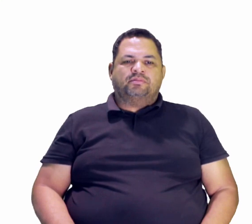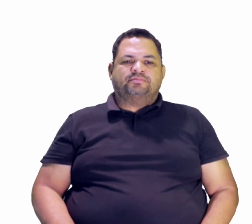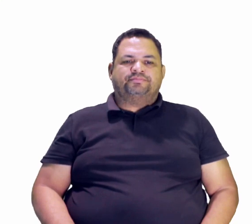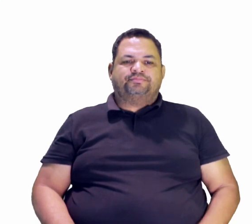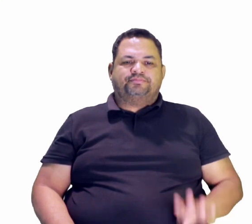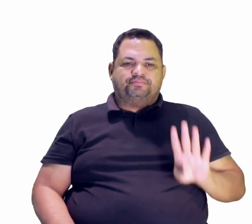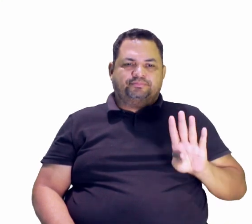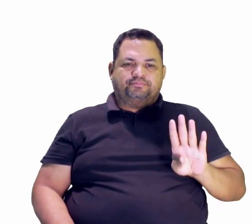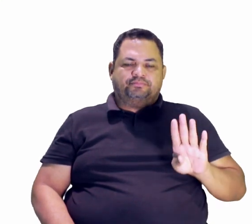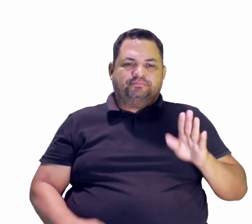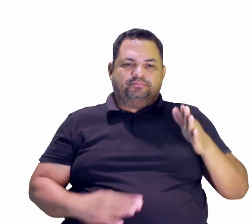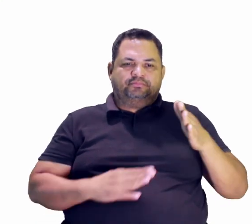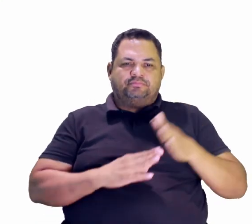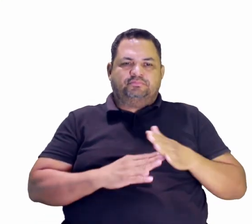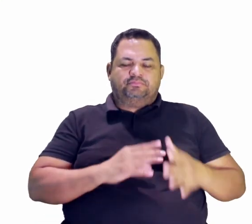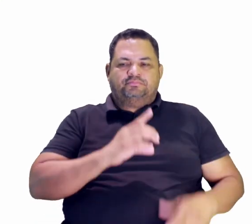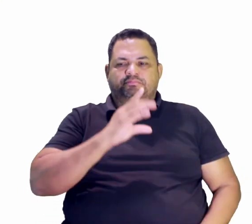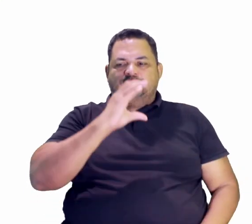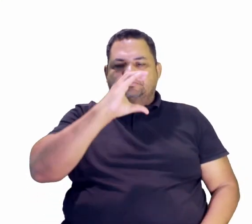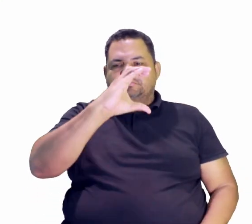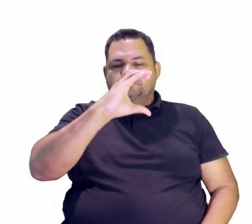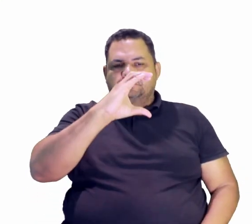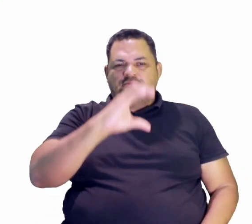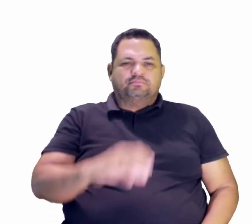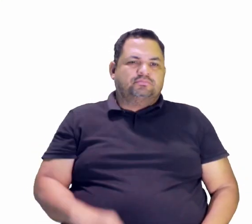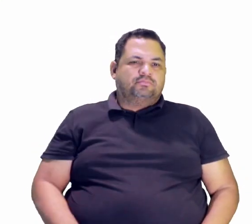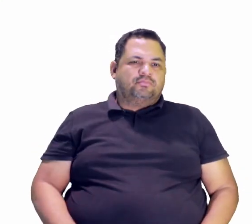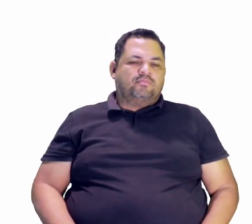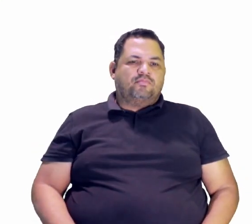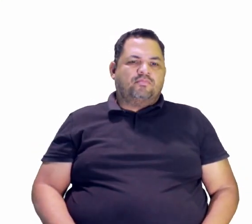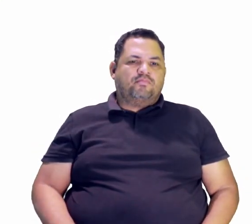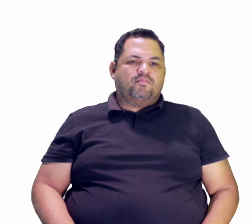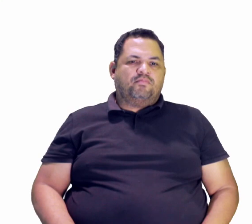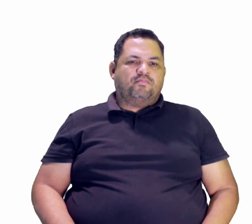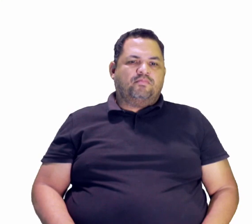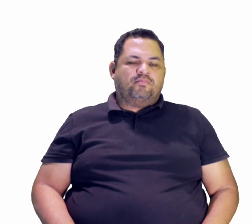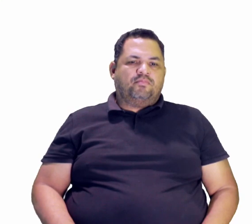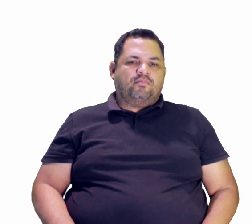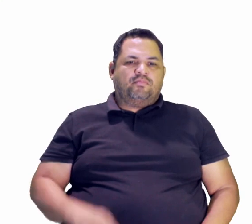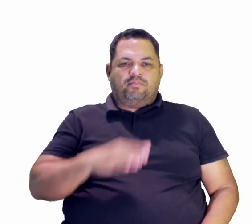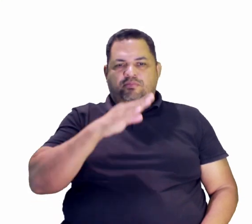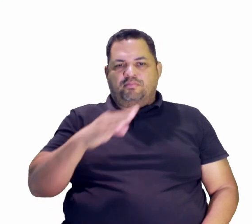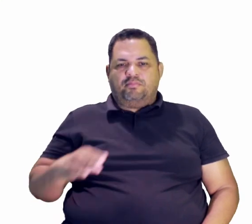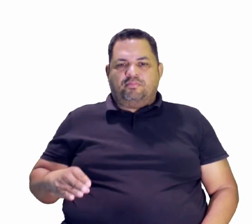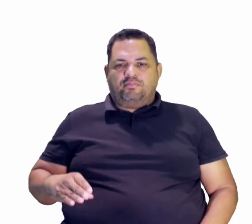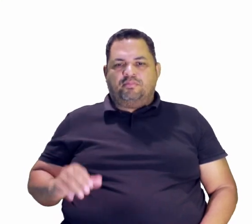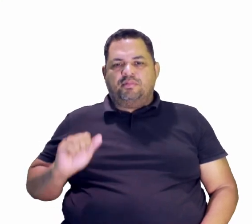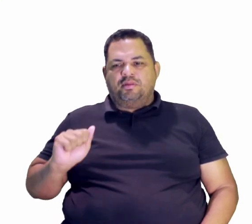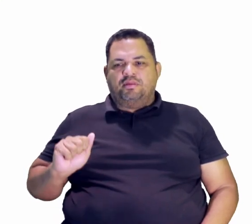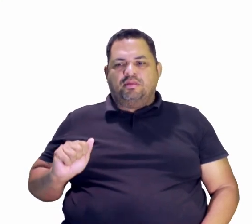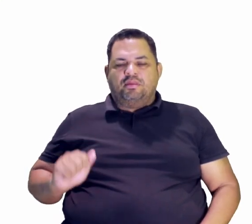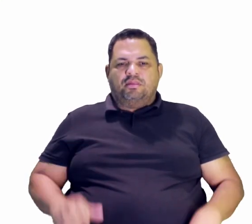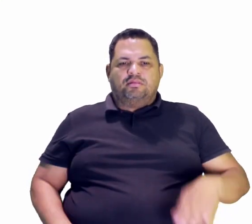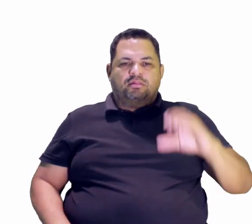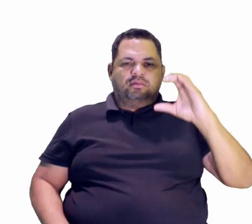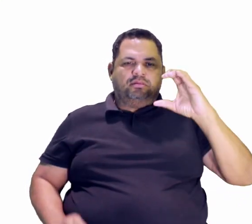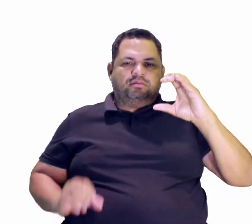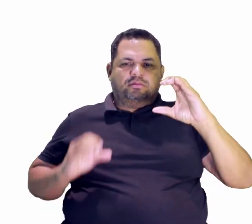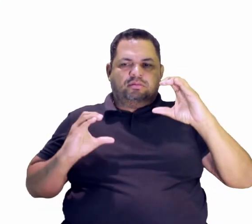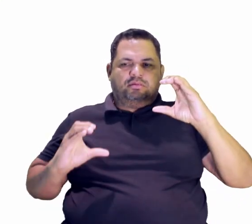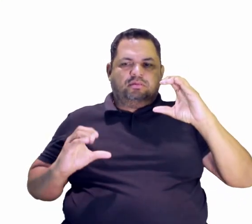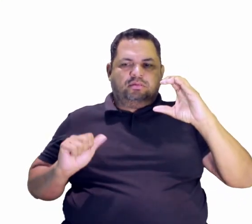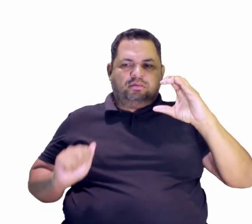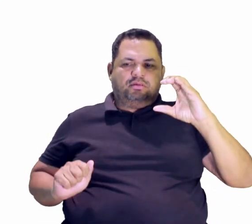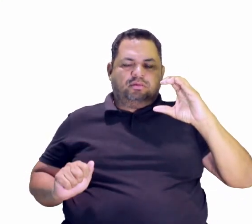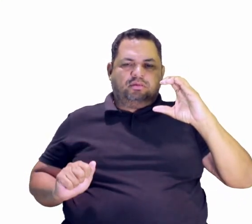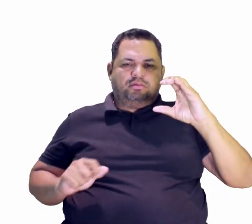um ponto C. E aí o vetor resultante vai de A até C, tá? Nós vamos